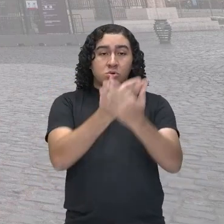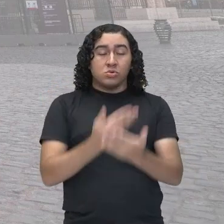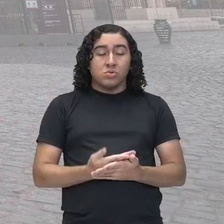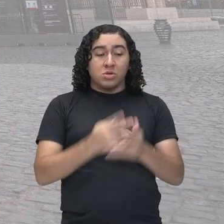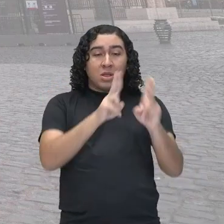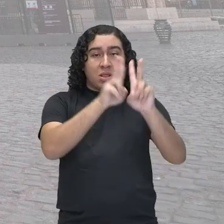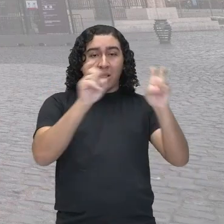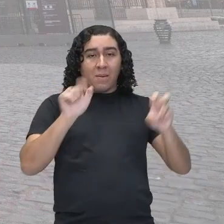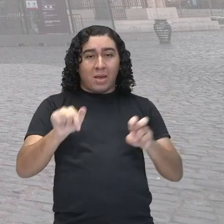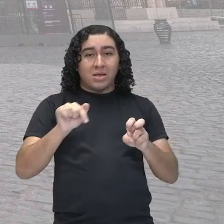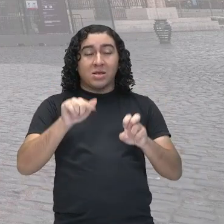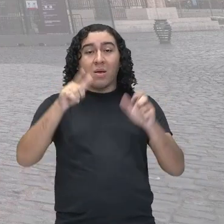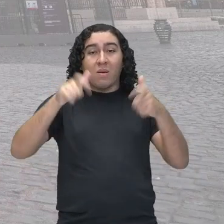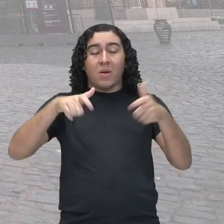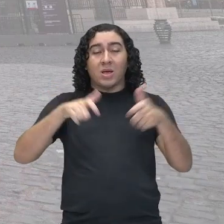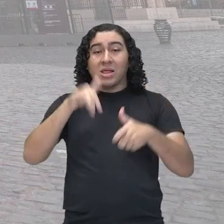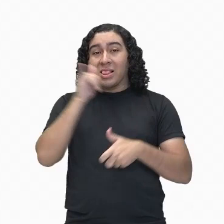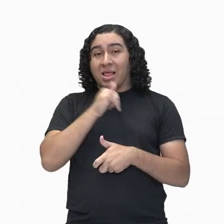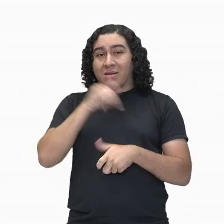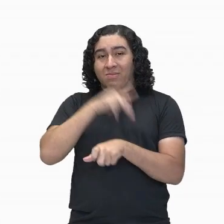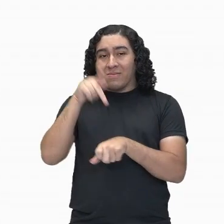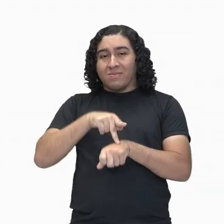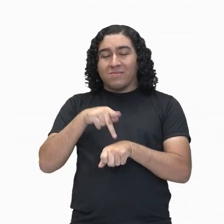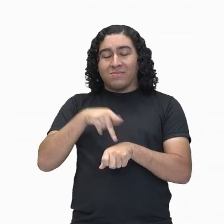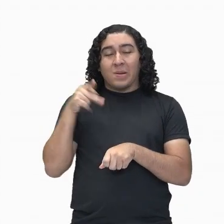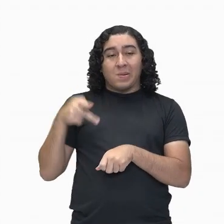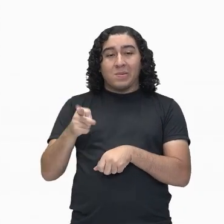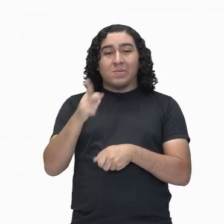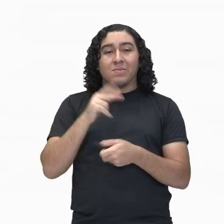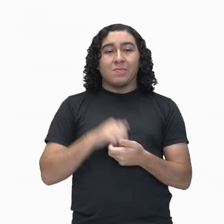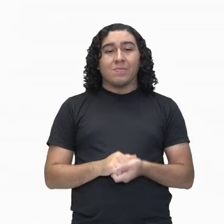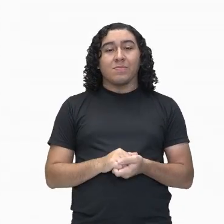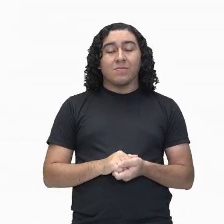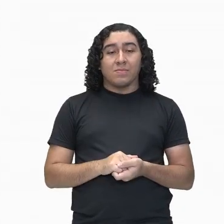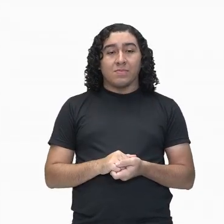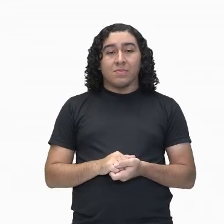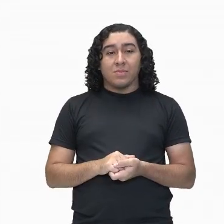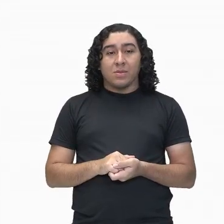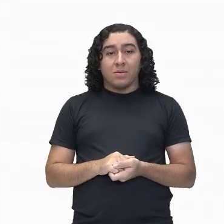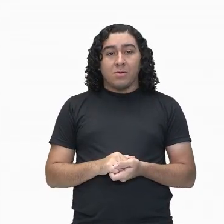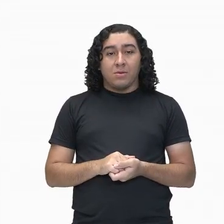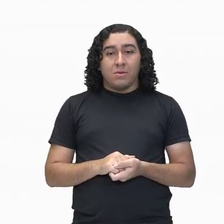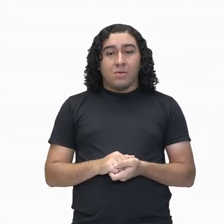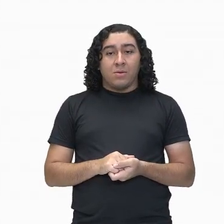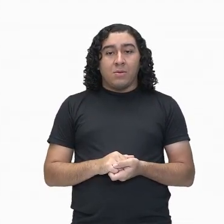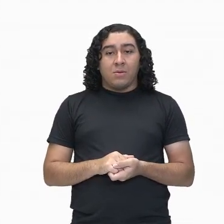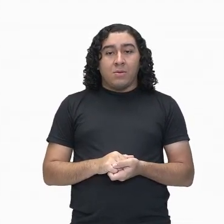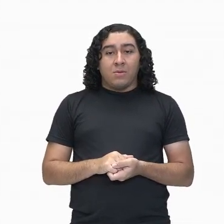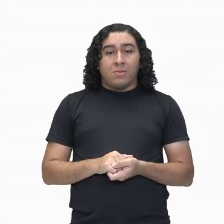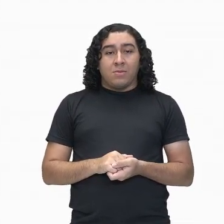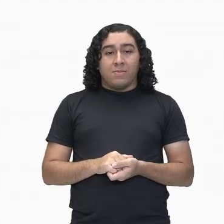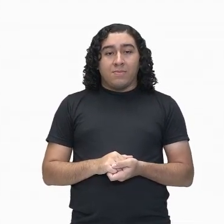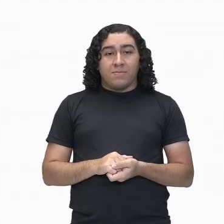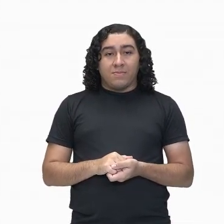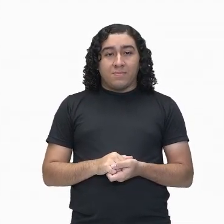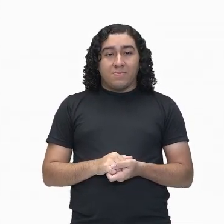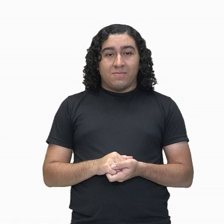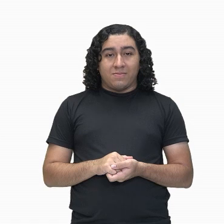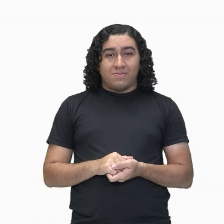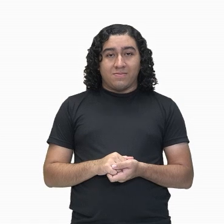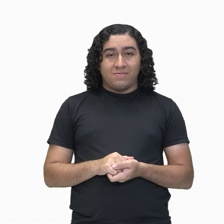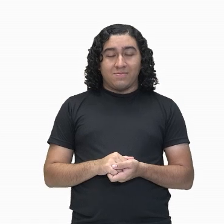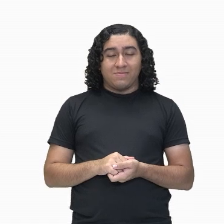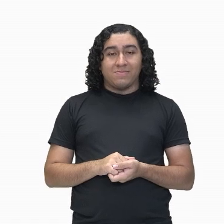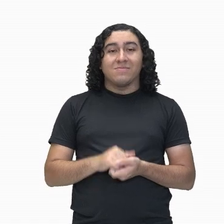Itália sigamos adelante quando eu digo sigamos que sigamos né já estamos aí no presente